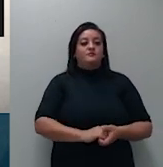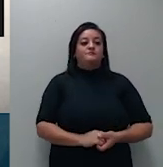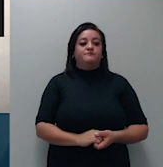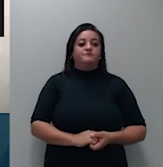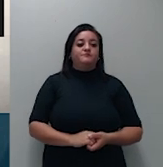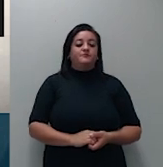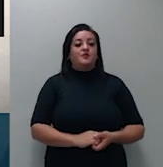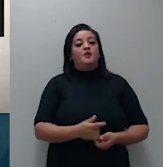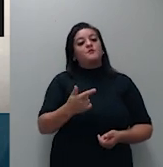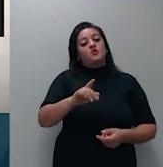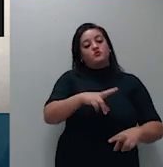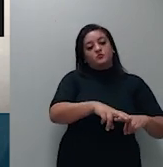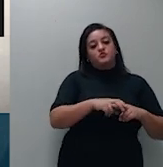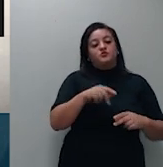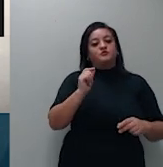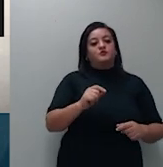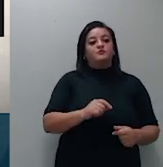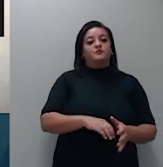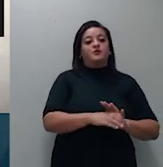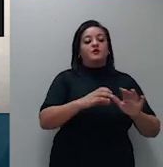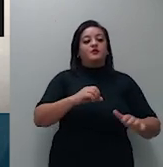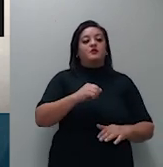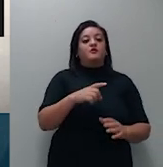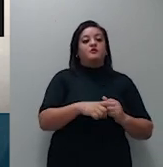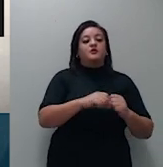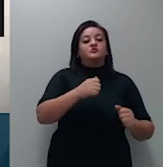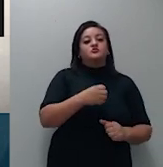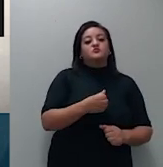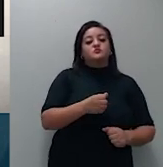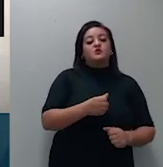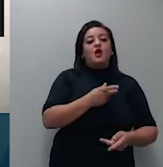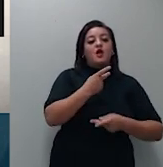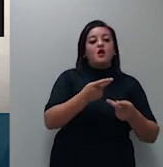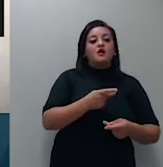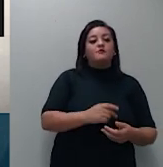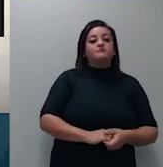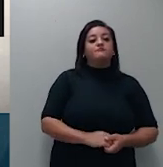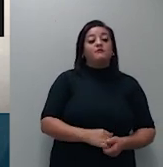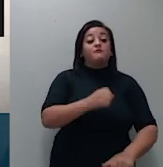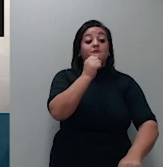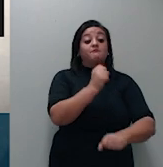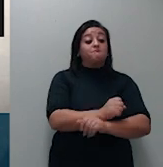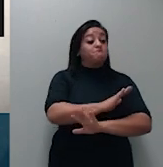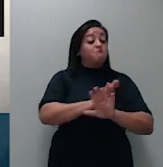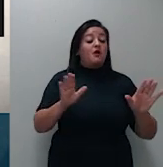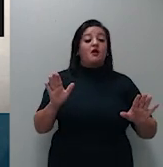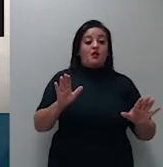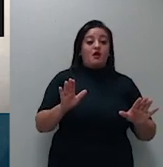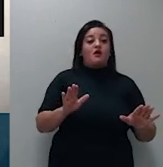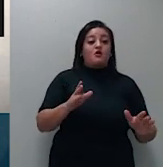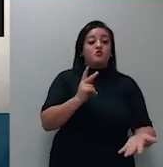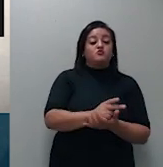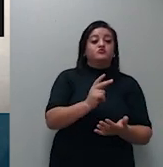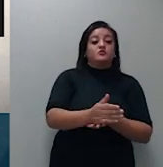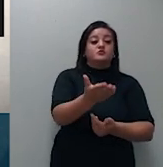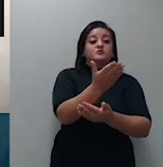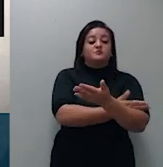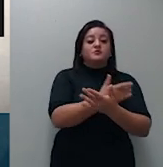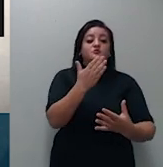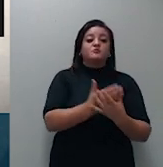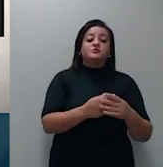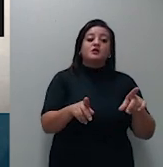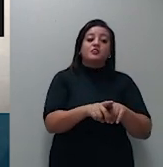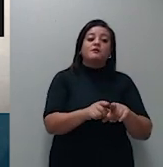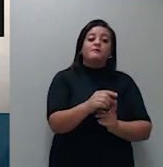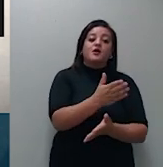habilitados não é por outra razão que o caput do artigo CC que fala em suspensão do curso da